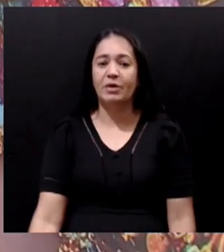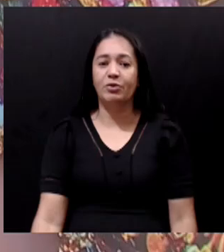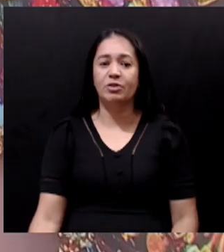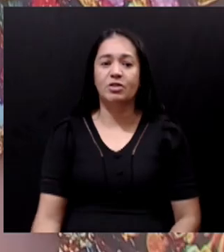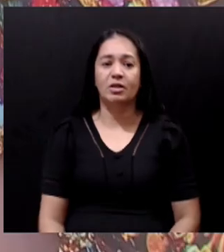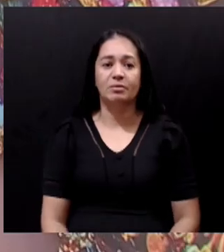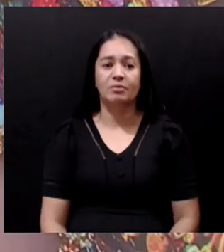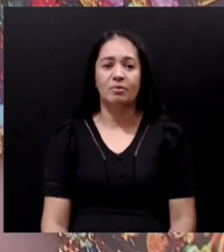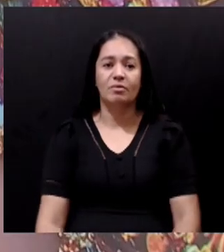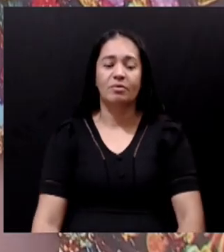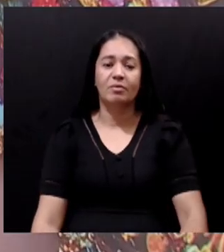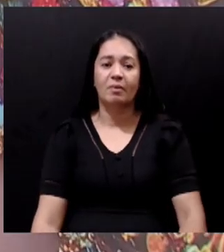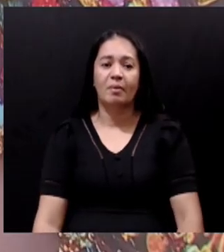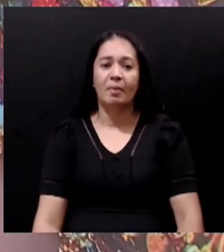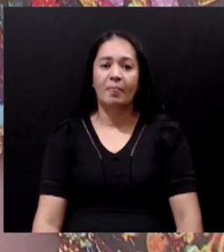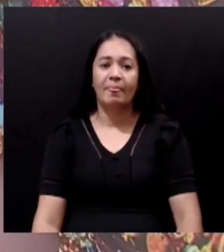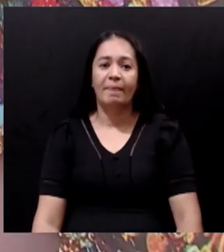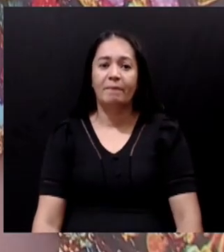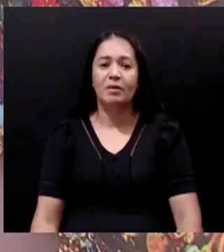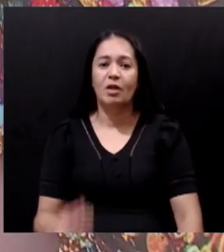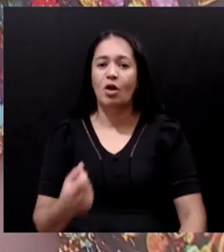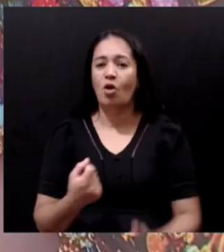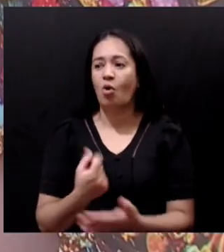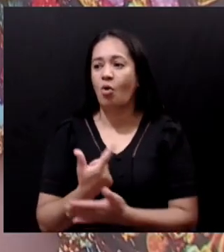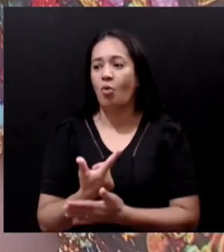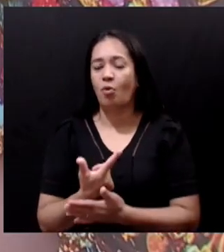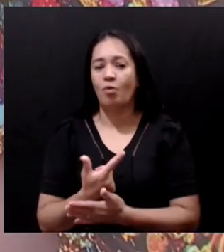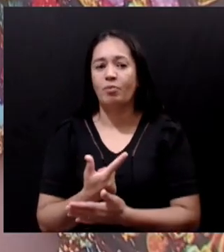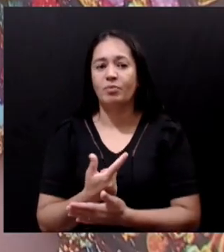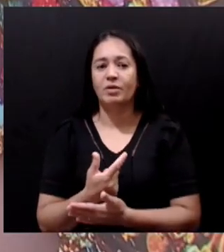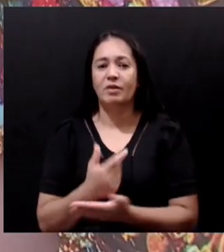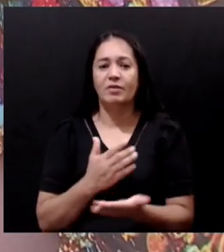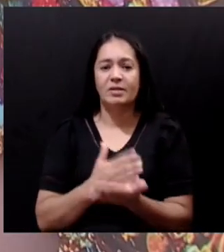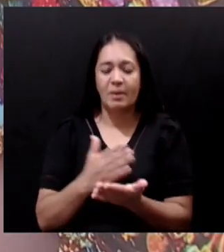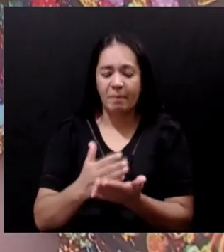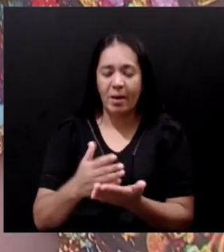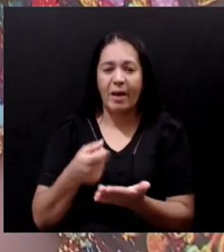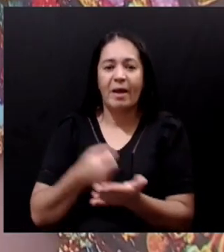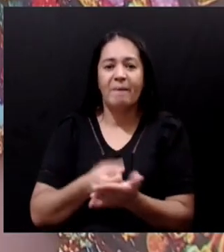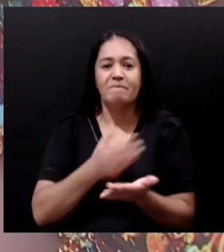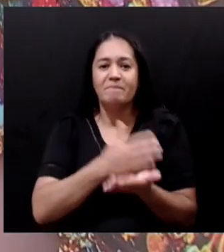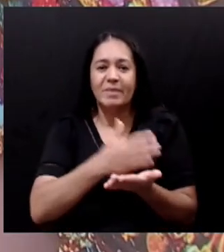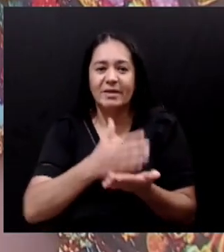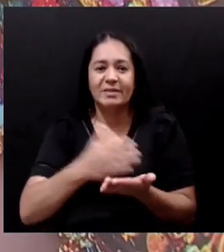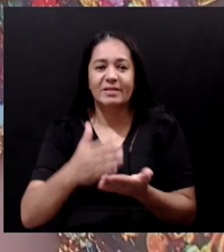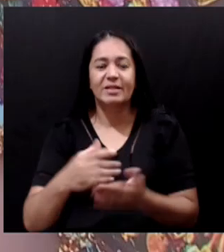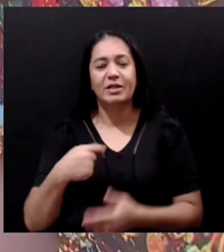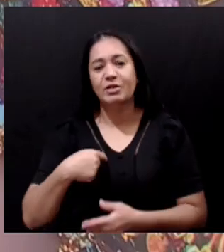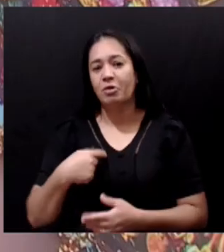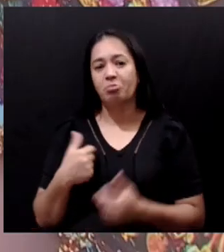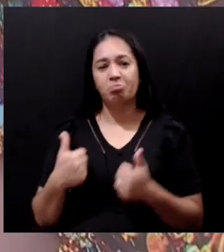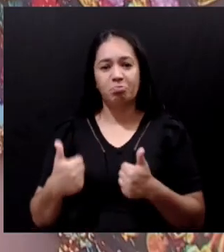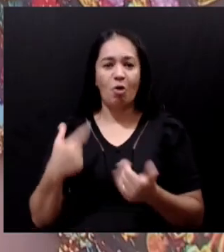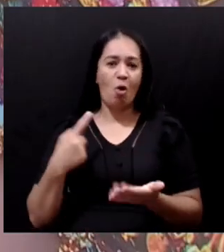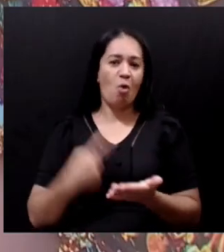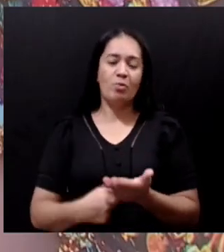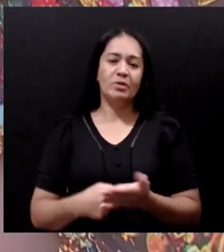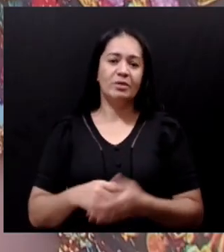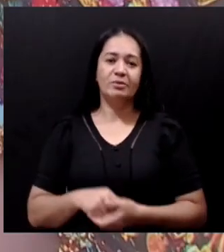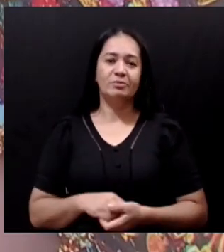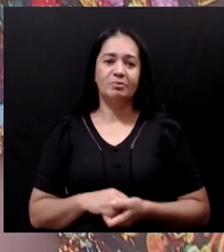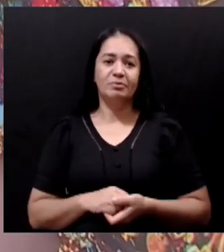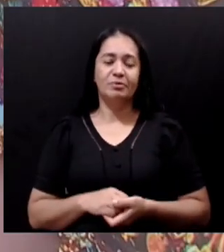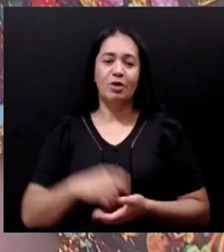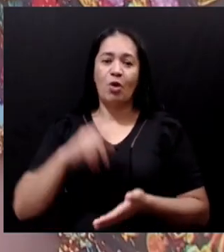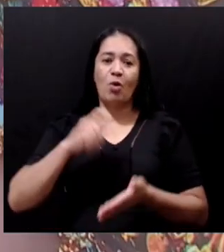dinheiro aí, dá uma entrada que você paga o resto, a prestação. E assim fizemos, né? Um contrato